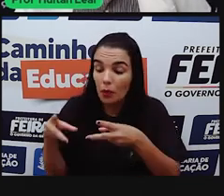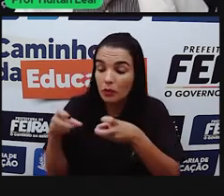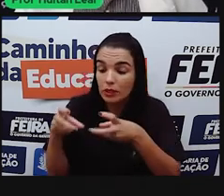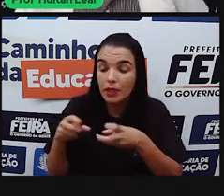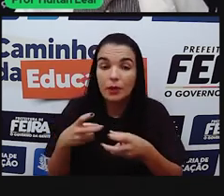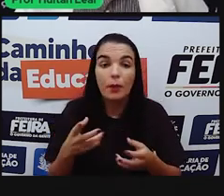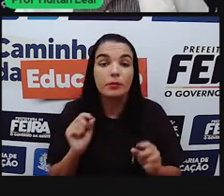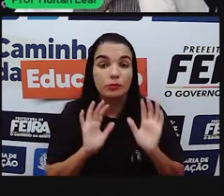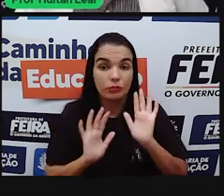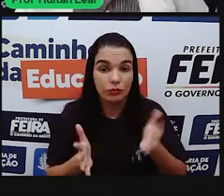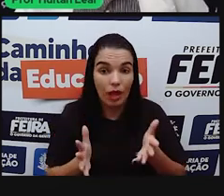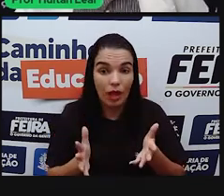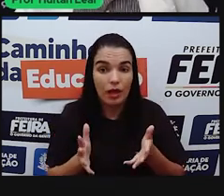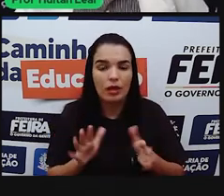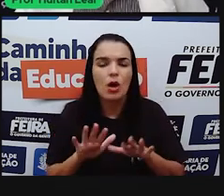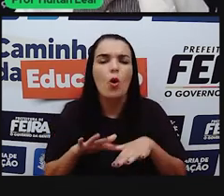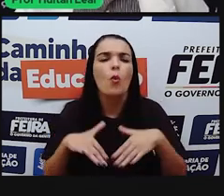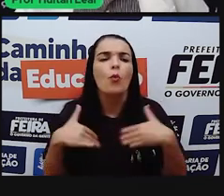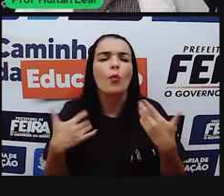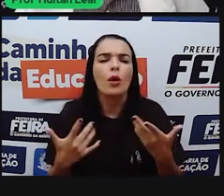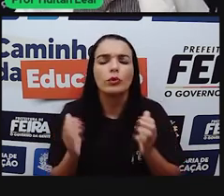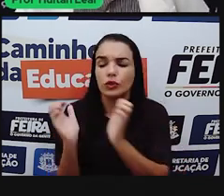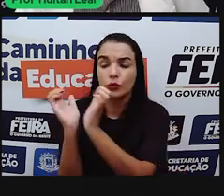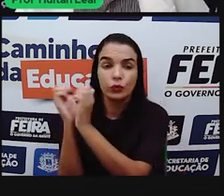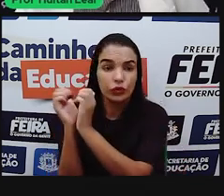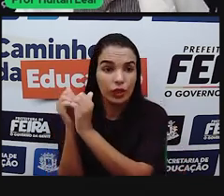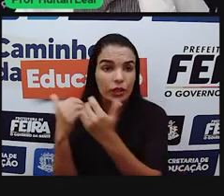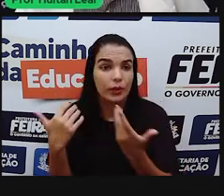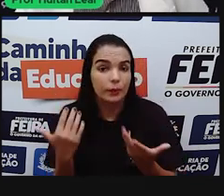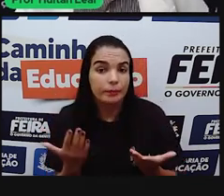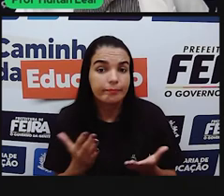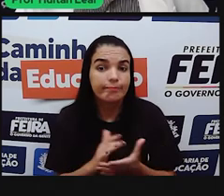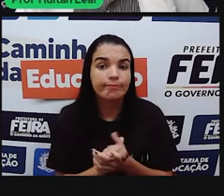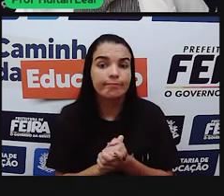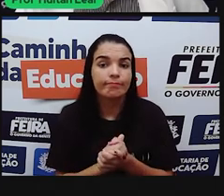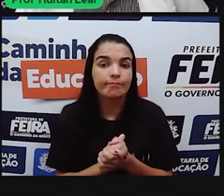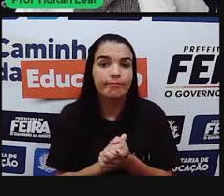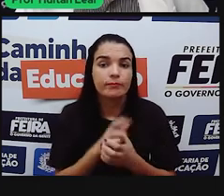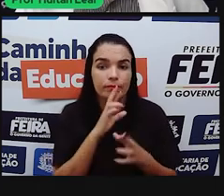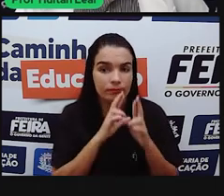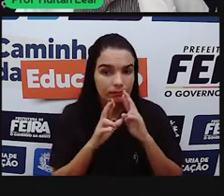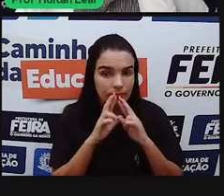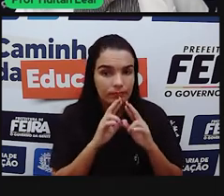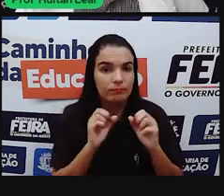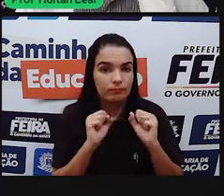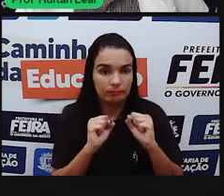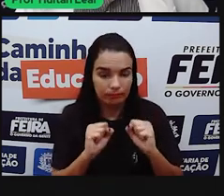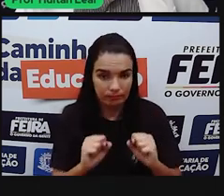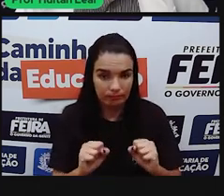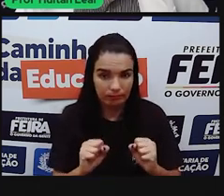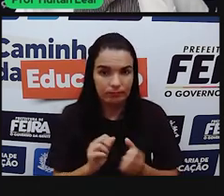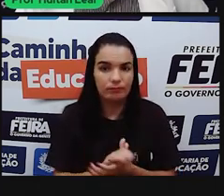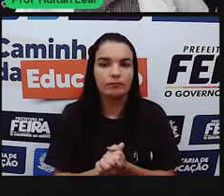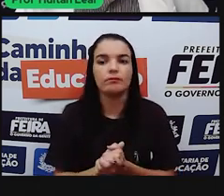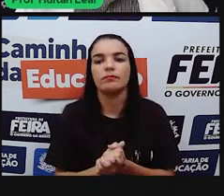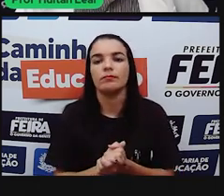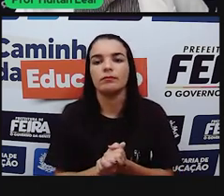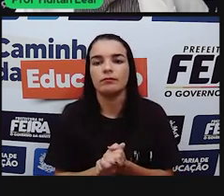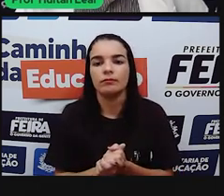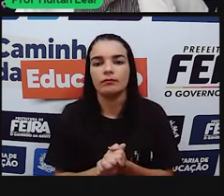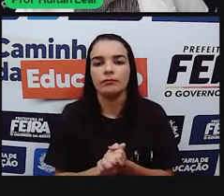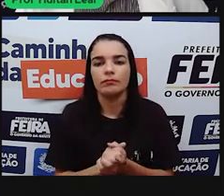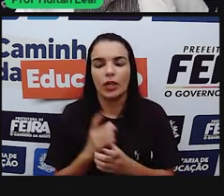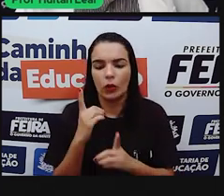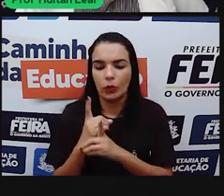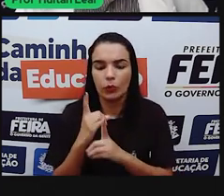aí qual é o gênero? Vocês me respondem? Vocês já se responderam, conseguiram encontrar a